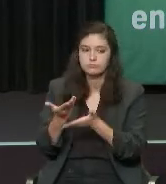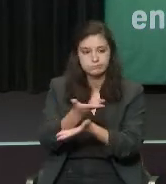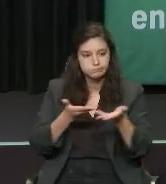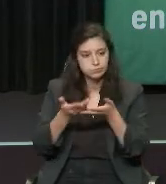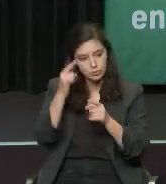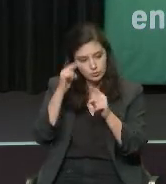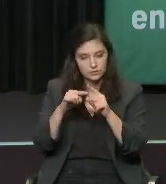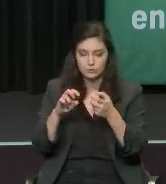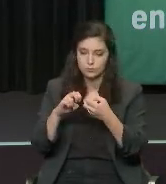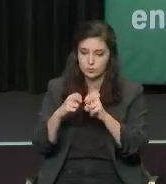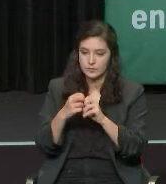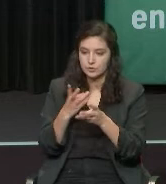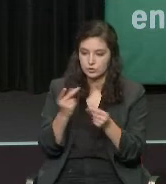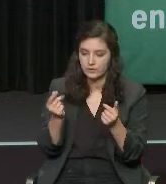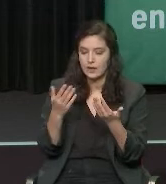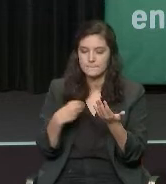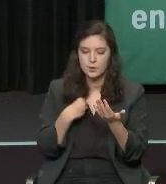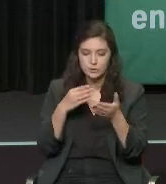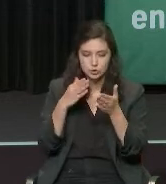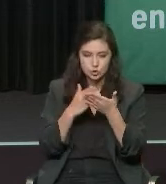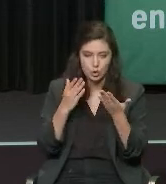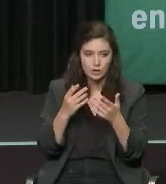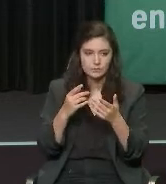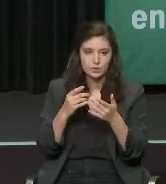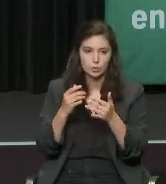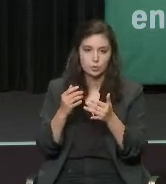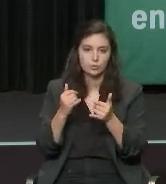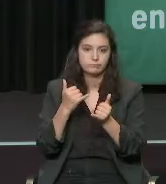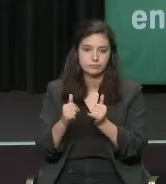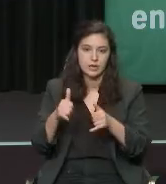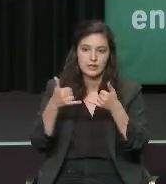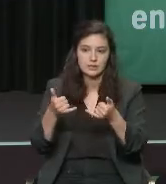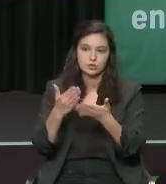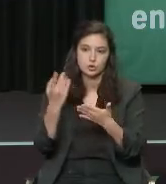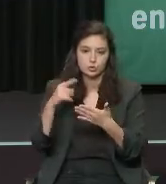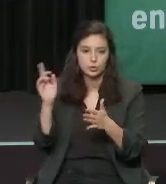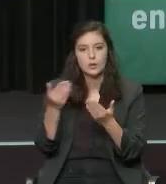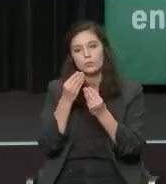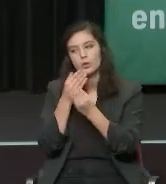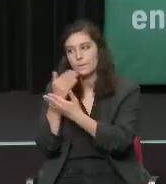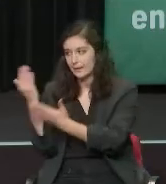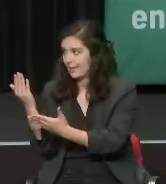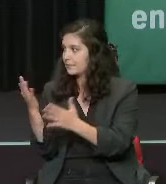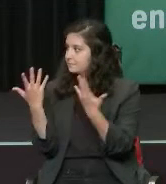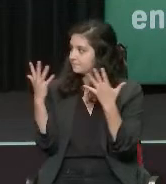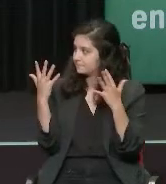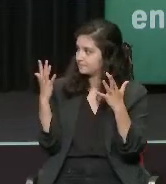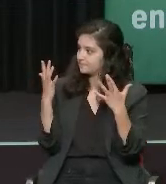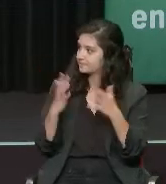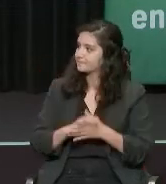a resolver as causas e não só preocupadas com as consequências. Obrigada. Muito obrigada, Tiago.